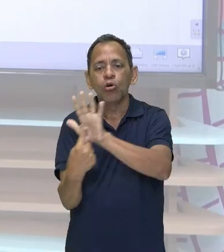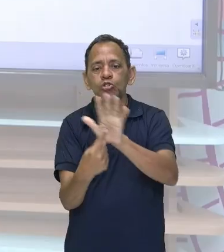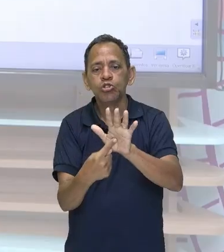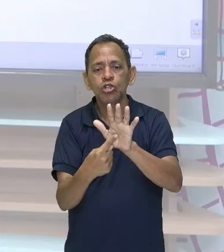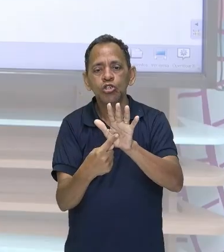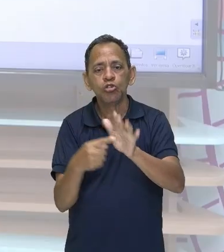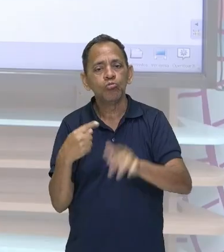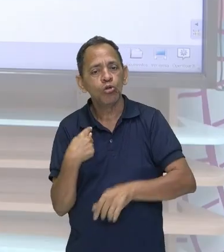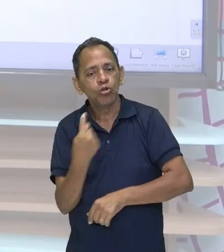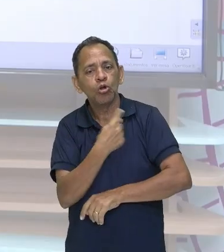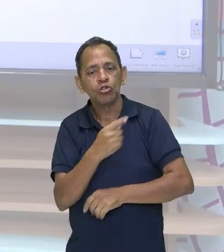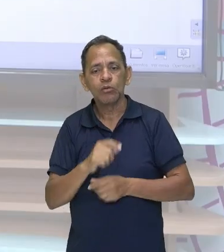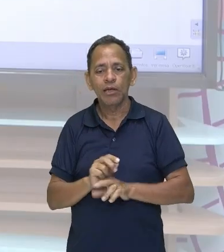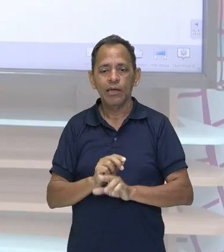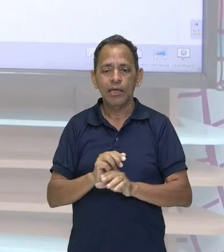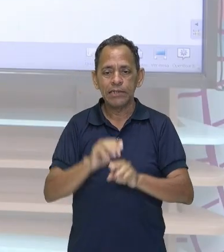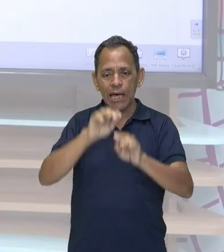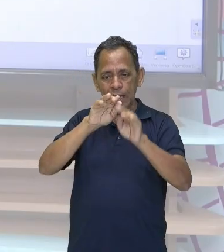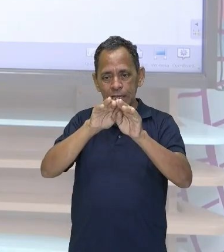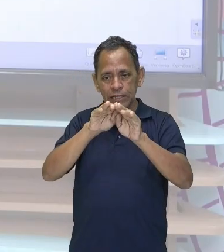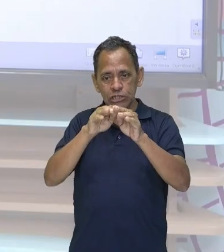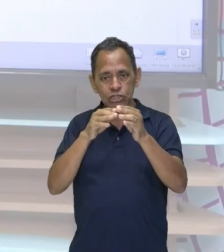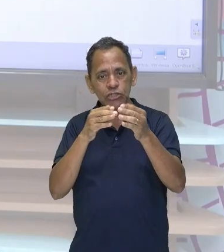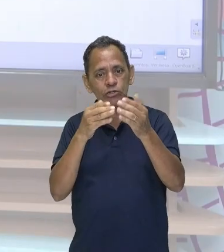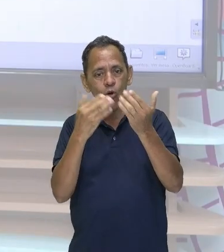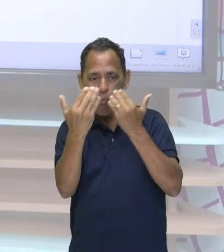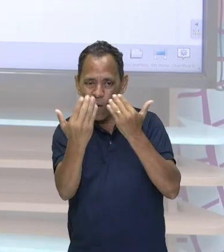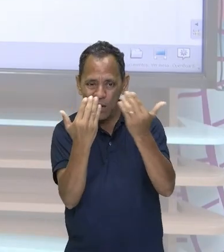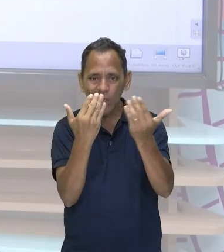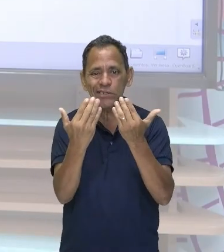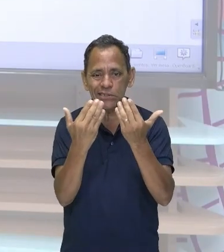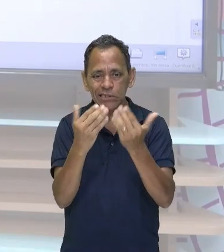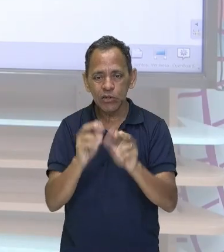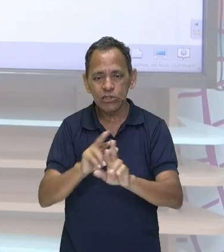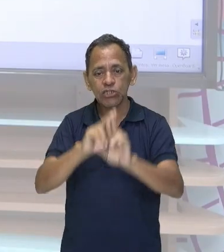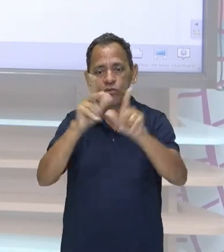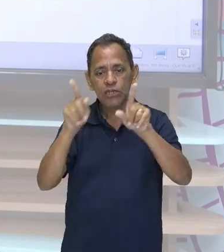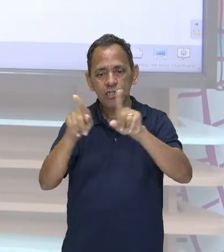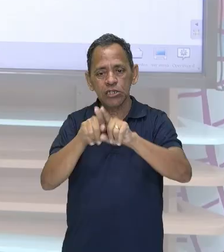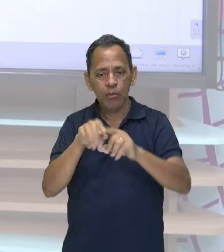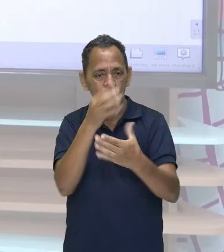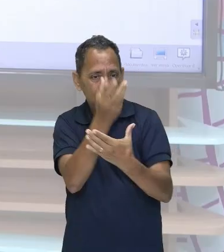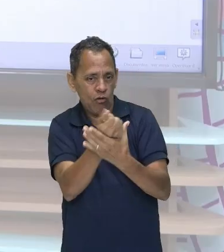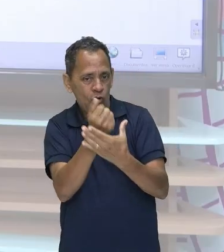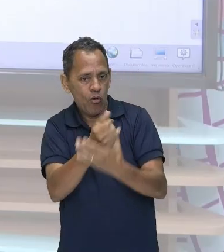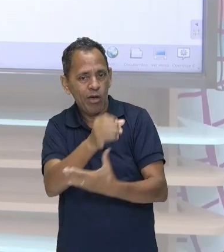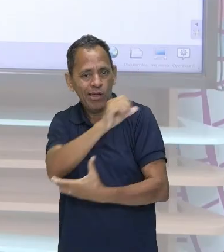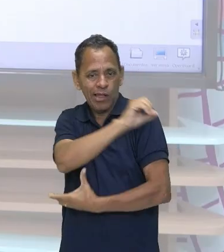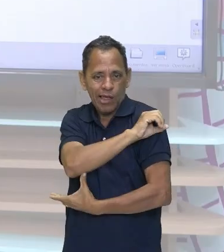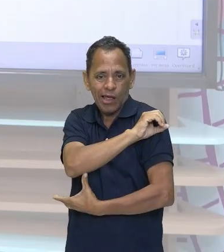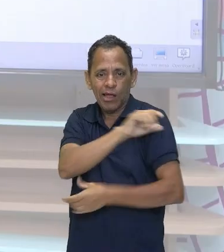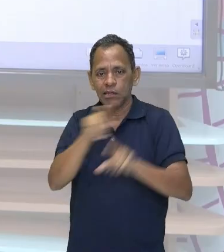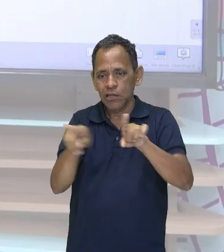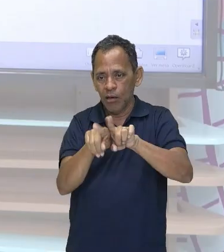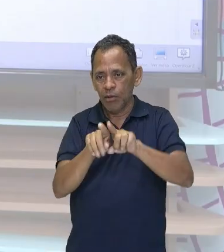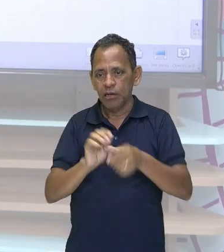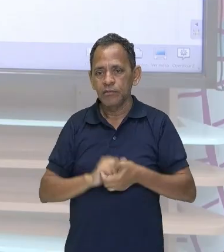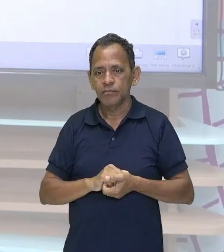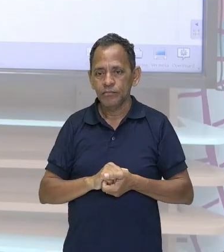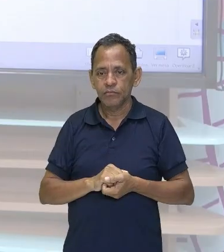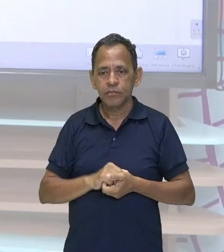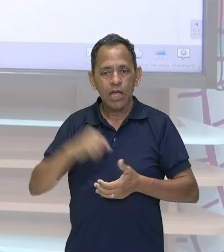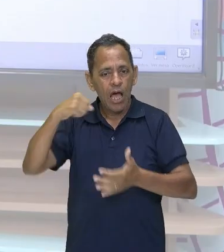essa disparidade, né, nesse número de alfabetizados e analfabetos. E aí nós temos também a luta